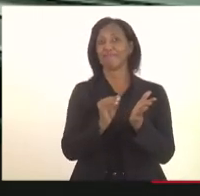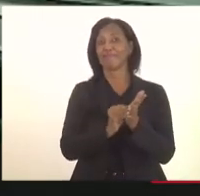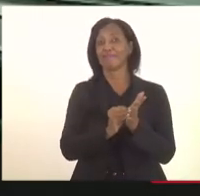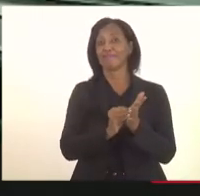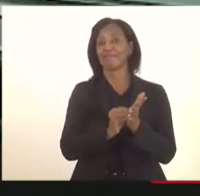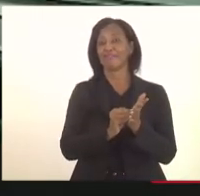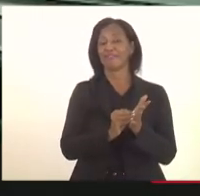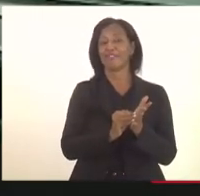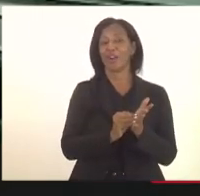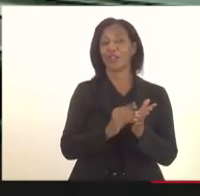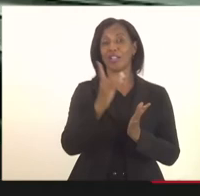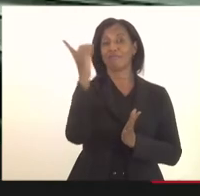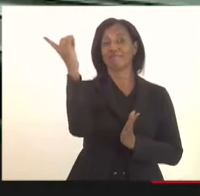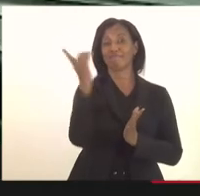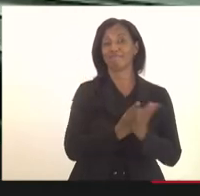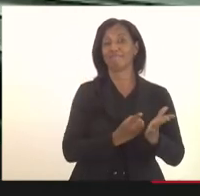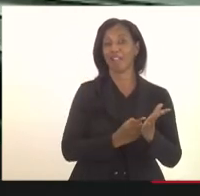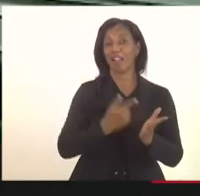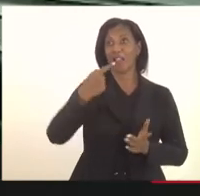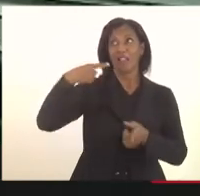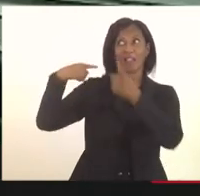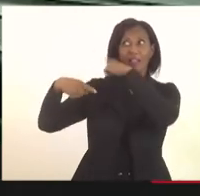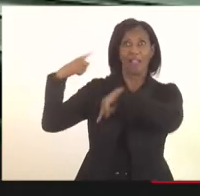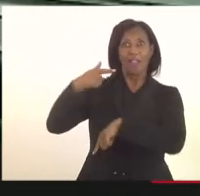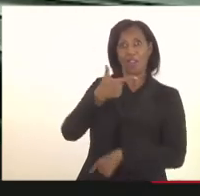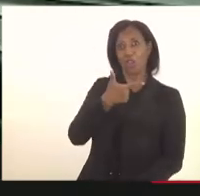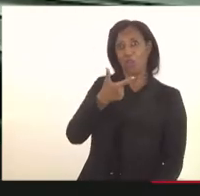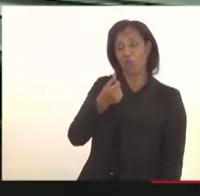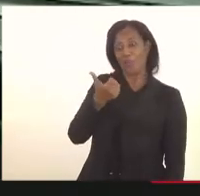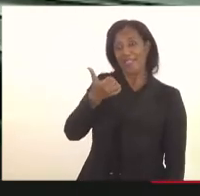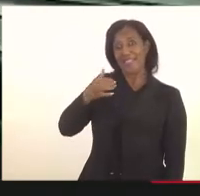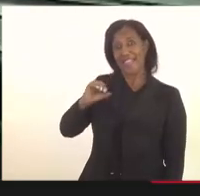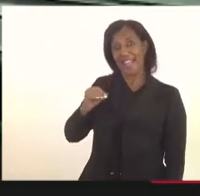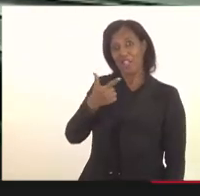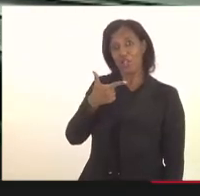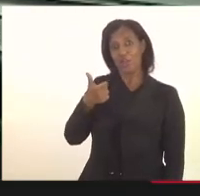Marlim Sul, 2010-2015. Já arguí